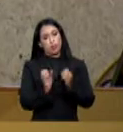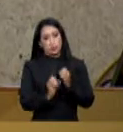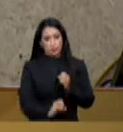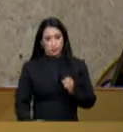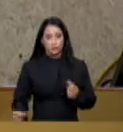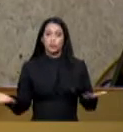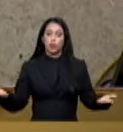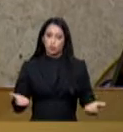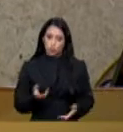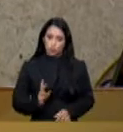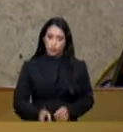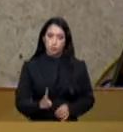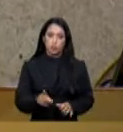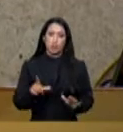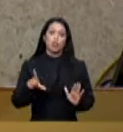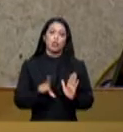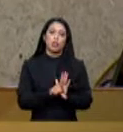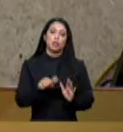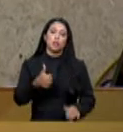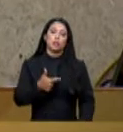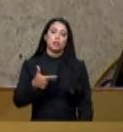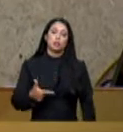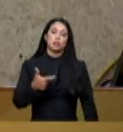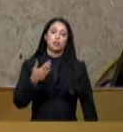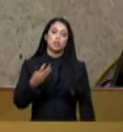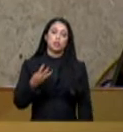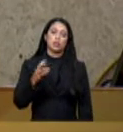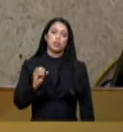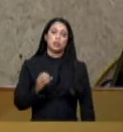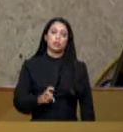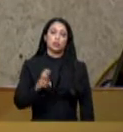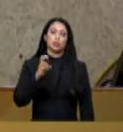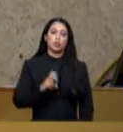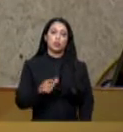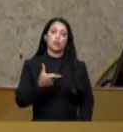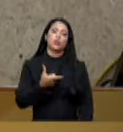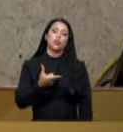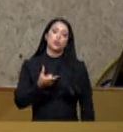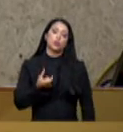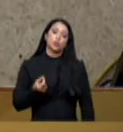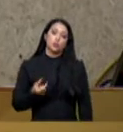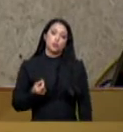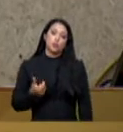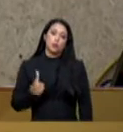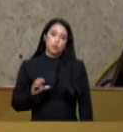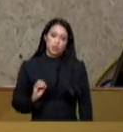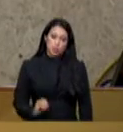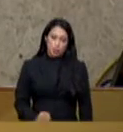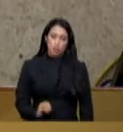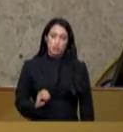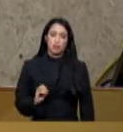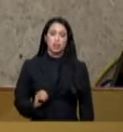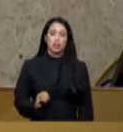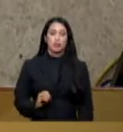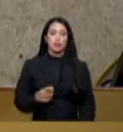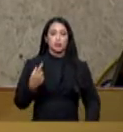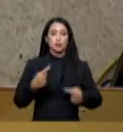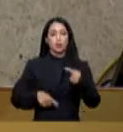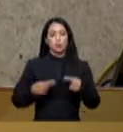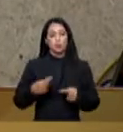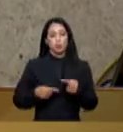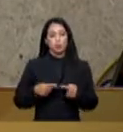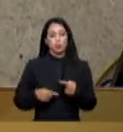vigente, e a Lei 12.305, de 2010, sobre a Política Nacional de